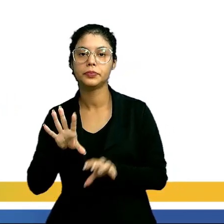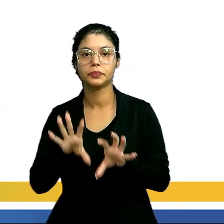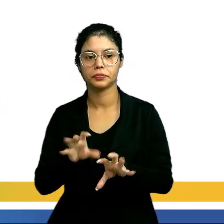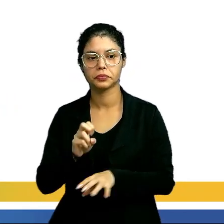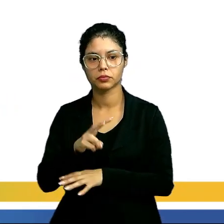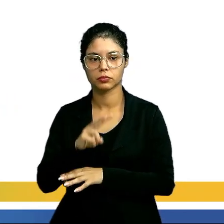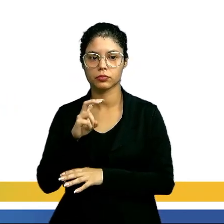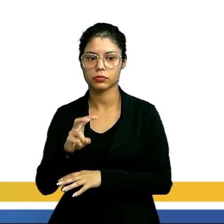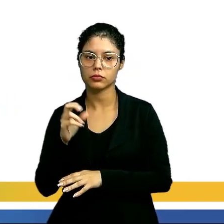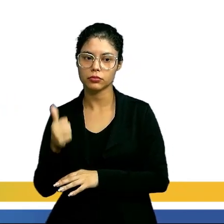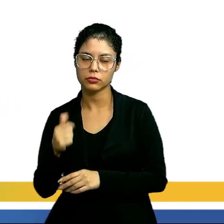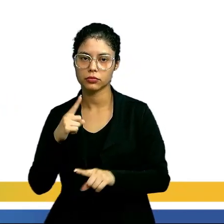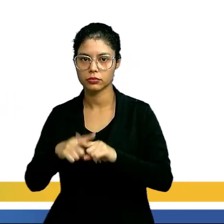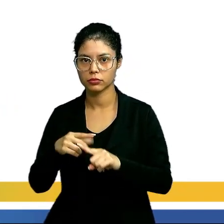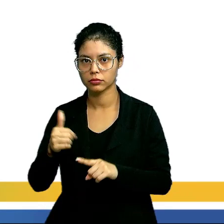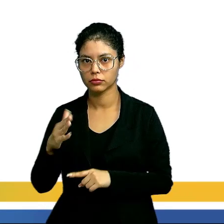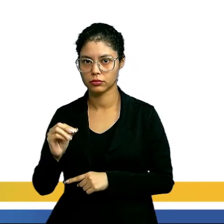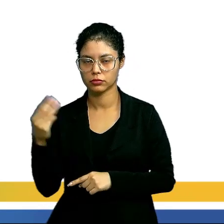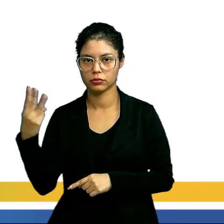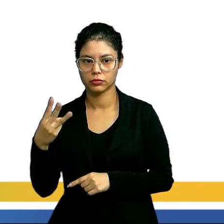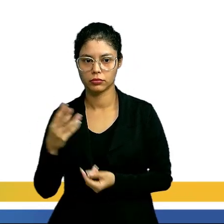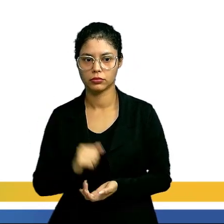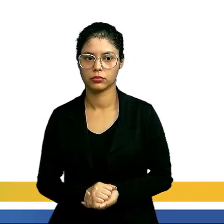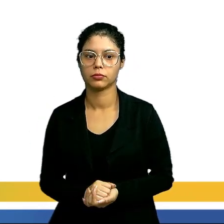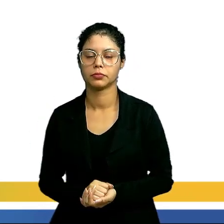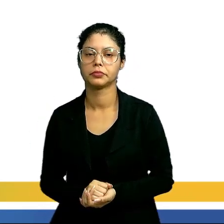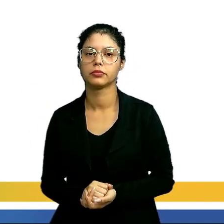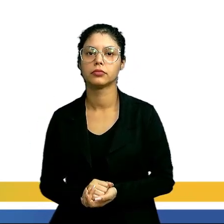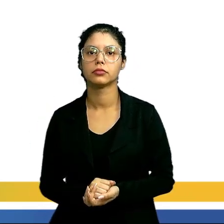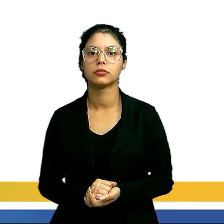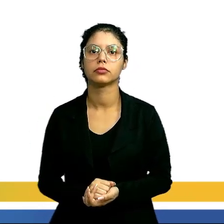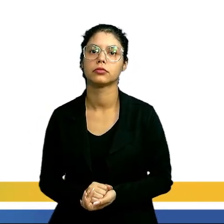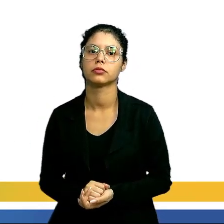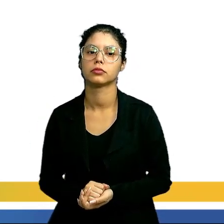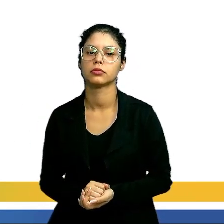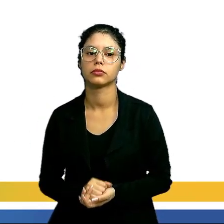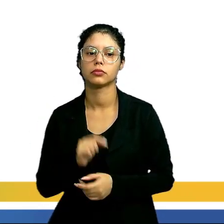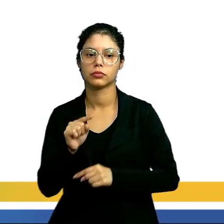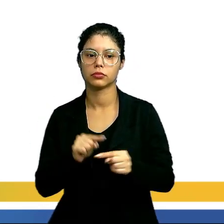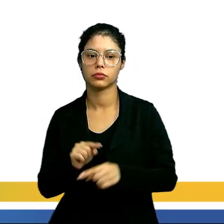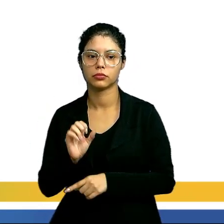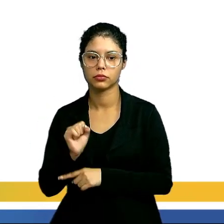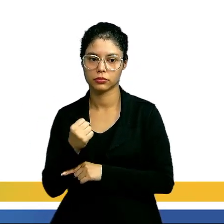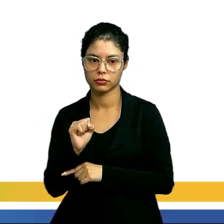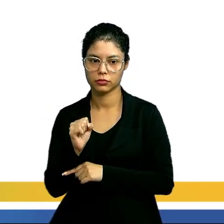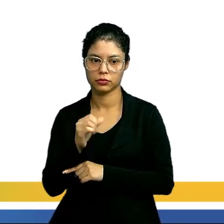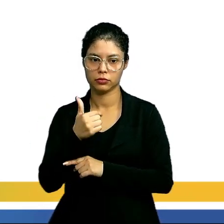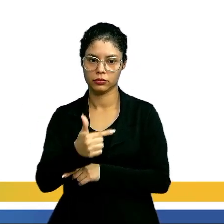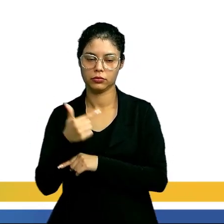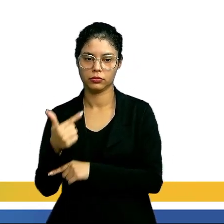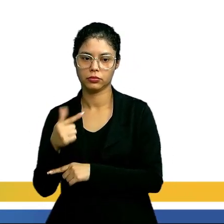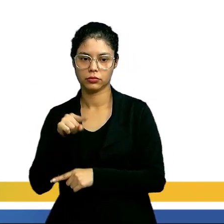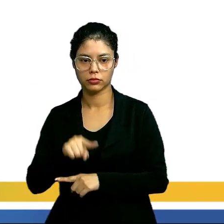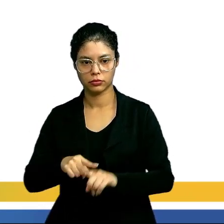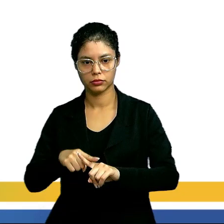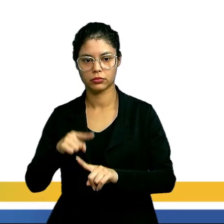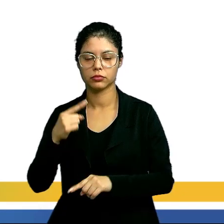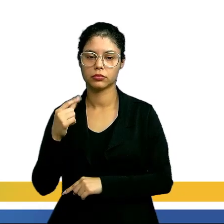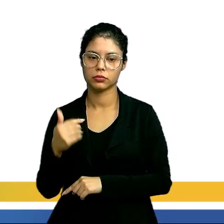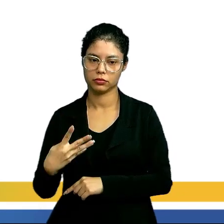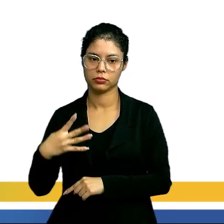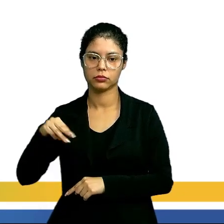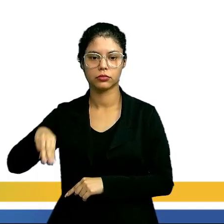pegar 551 vezes 10 elevado a 3 e efetuando essa divisão, chegaremos no resultado de